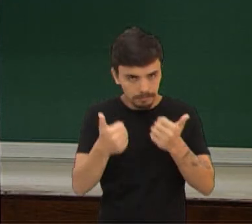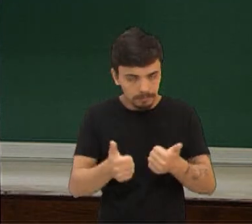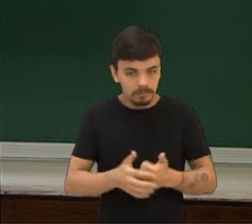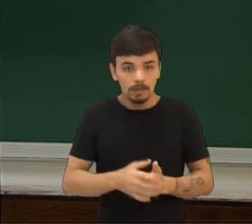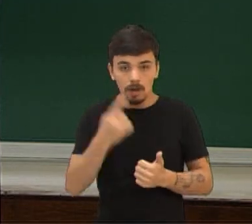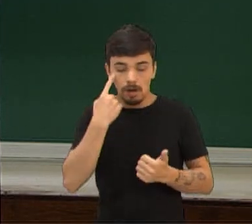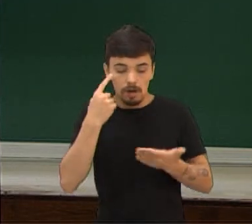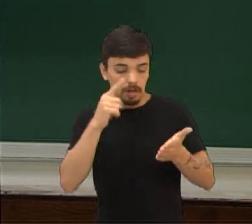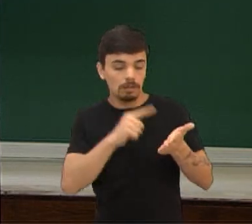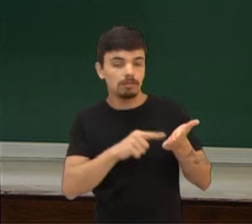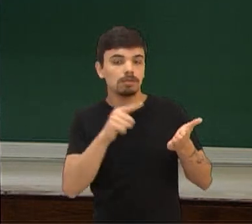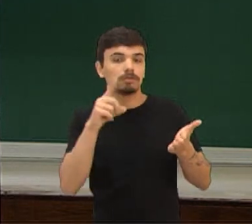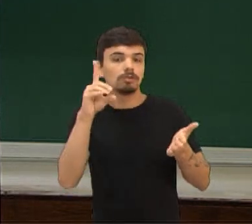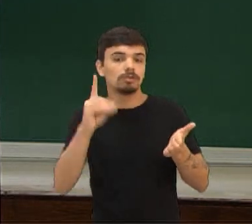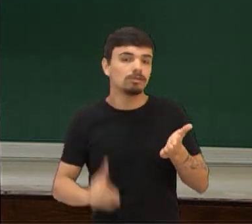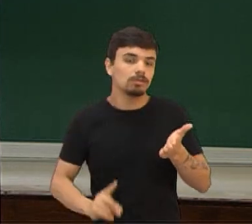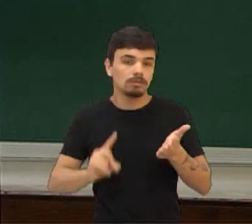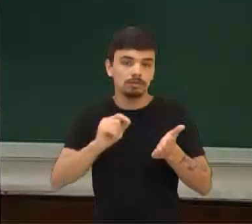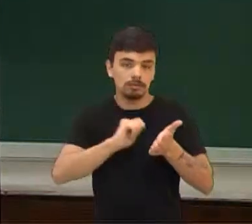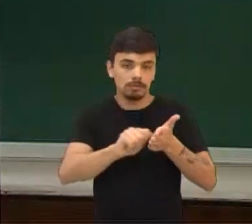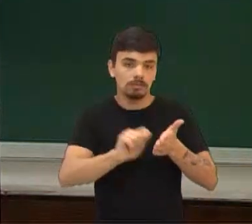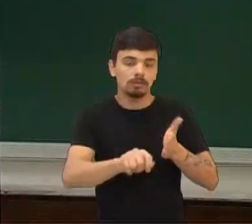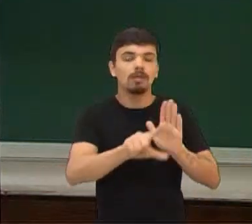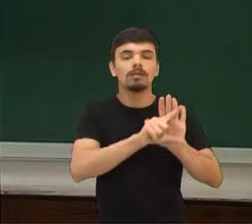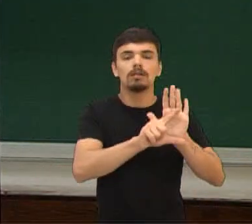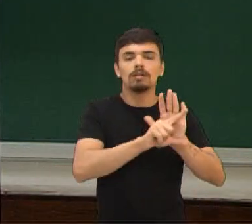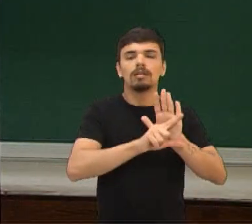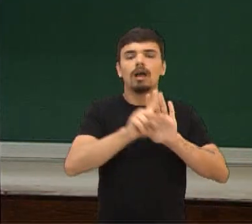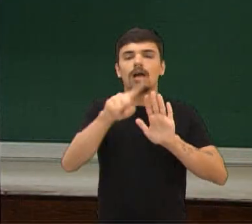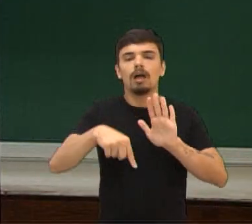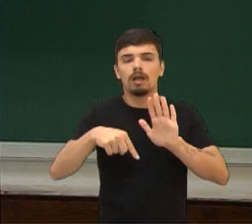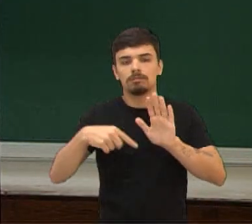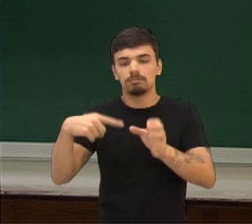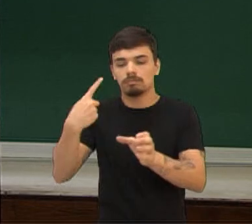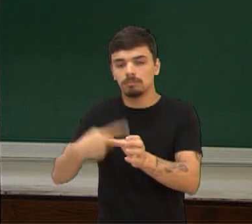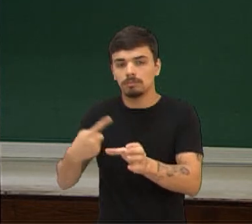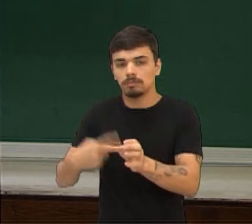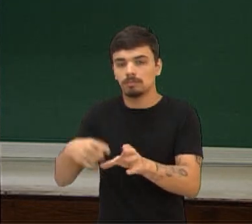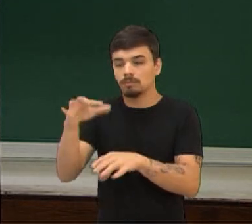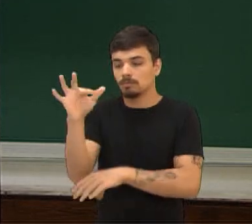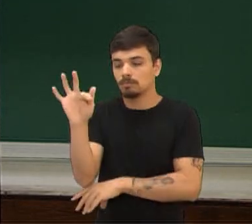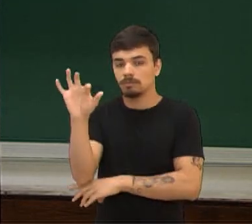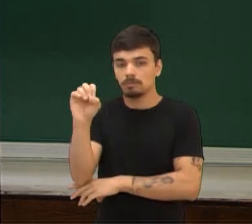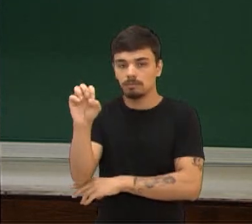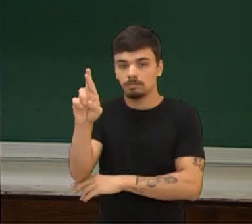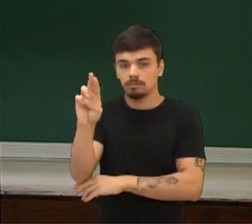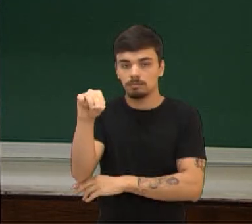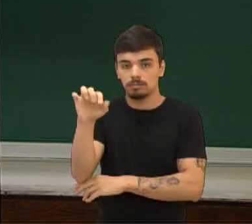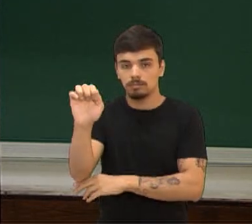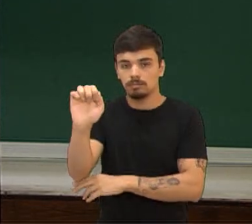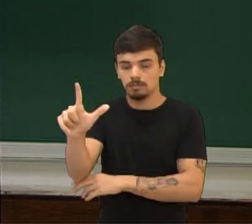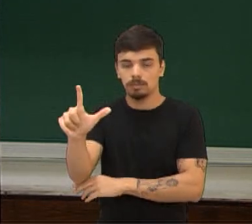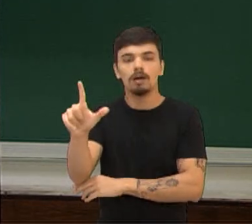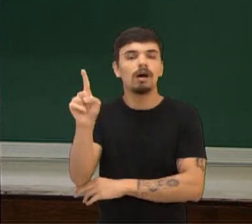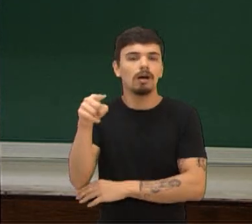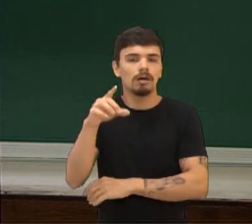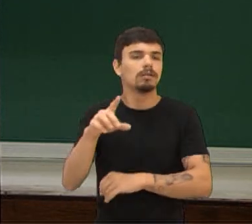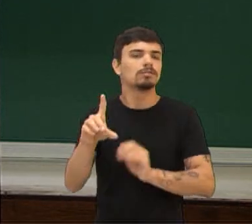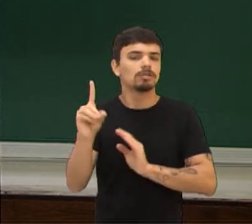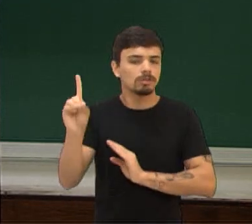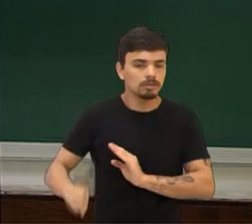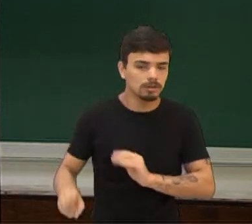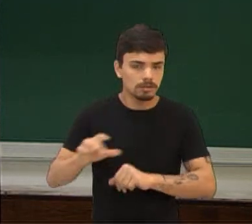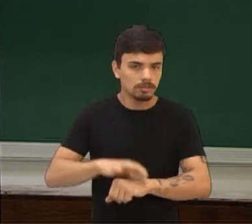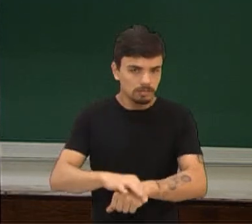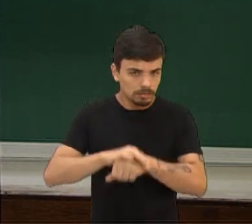Esses direitos, eles são, o que está escrito na Constituição é a cidadania formal. É o direito que está lá garantido